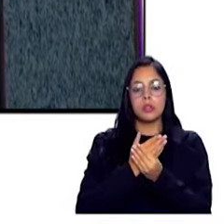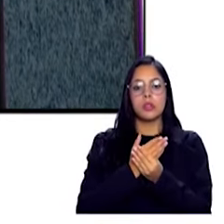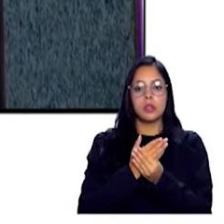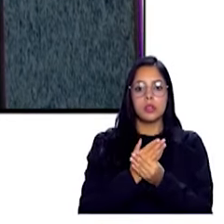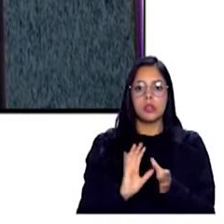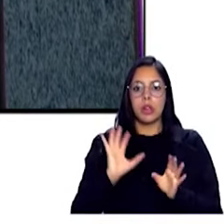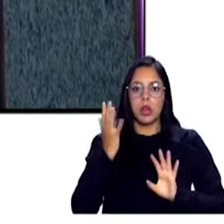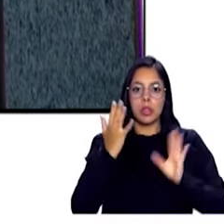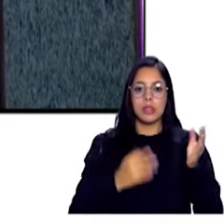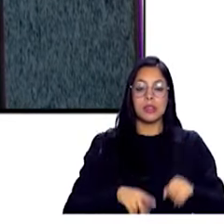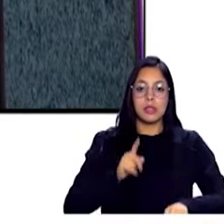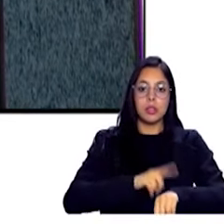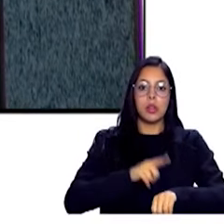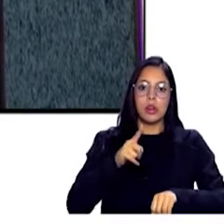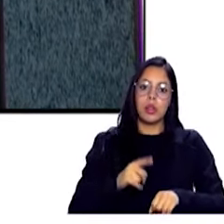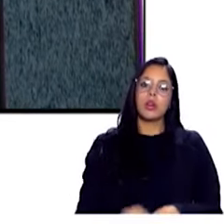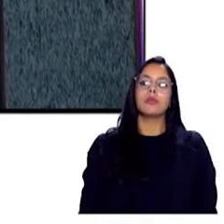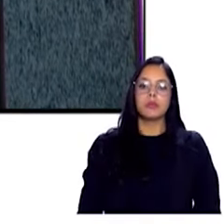são